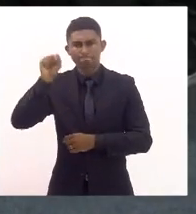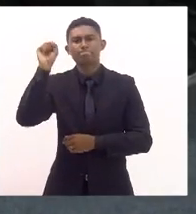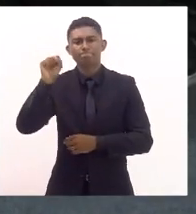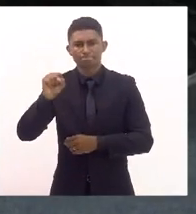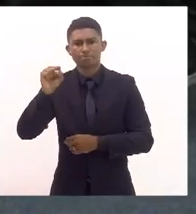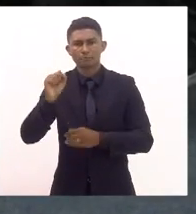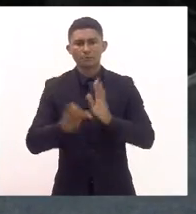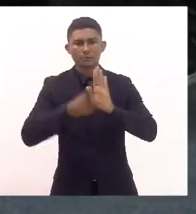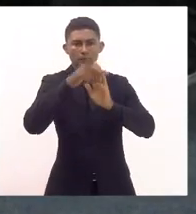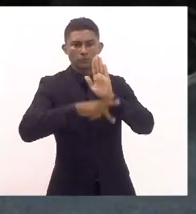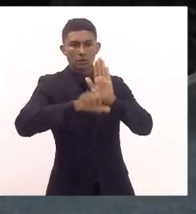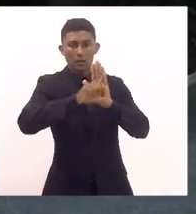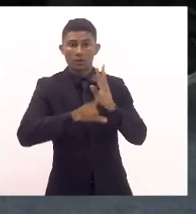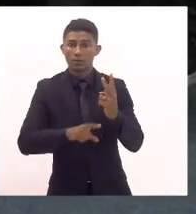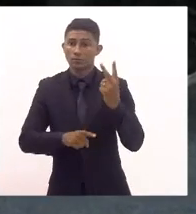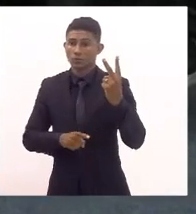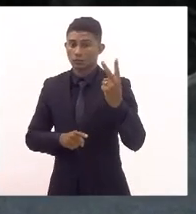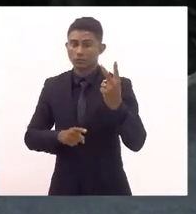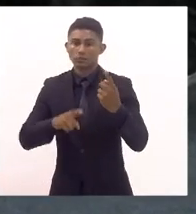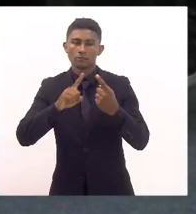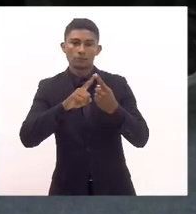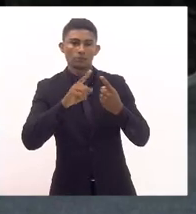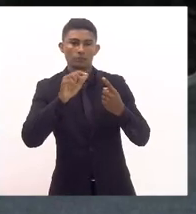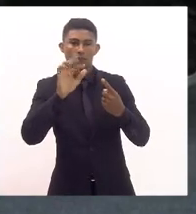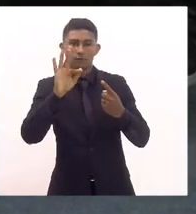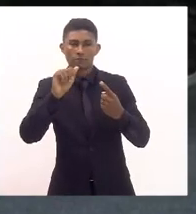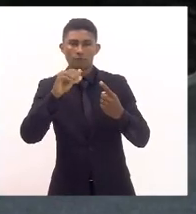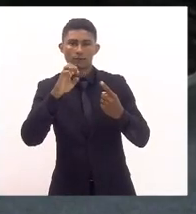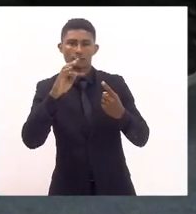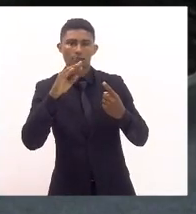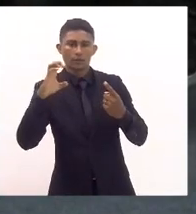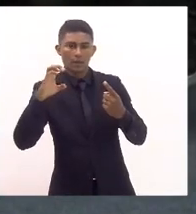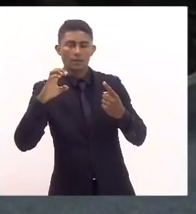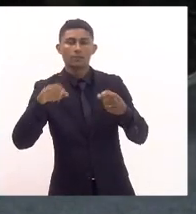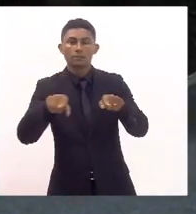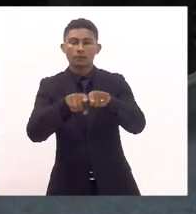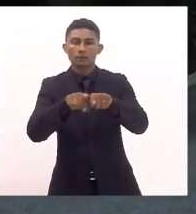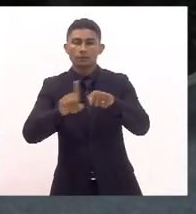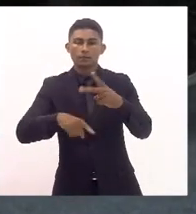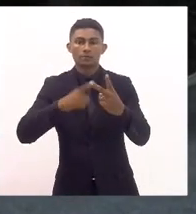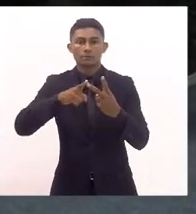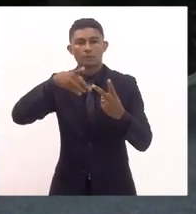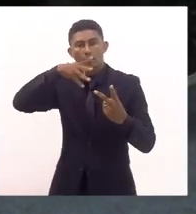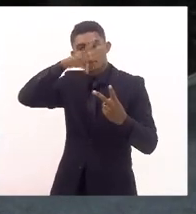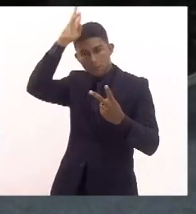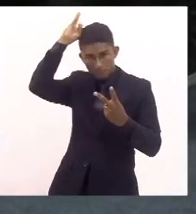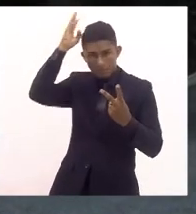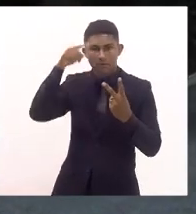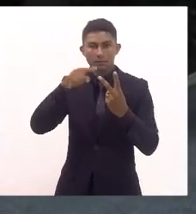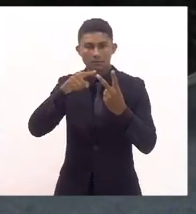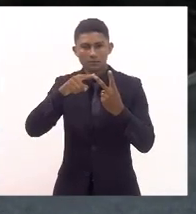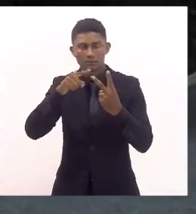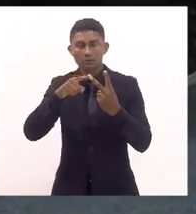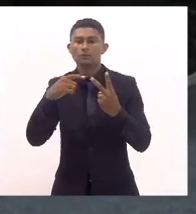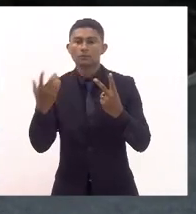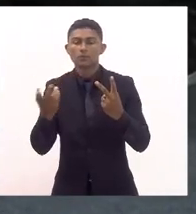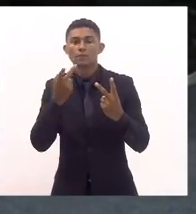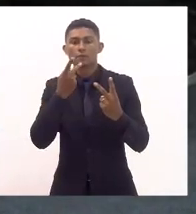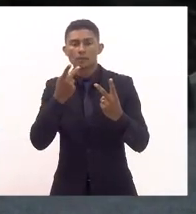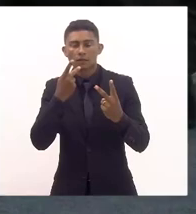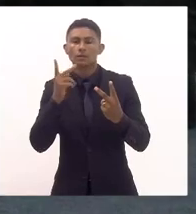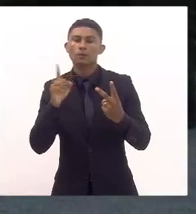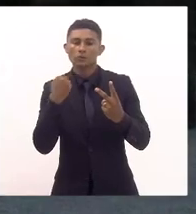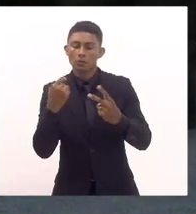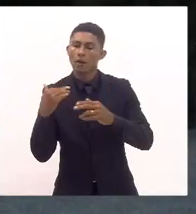aos dois projetos de lei da fetec e dos corpo bombeiros 2012 e dizer que foi um pequeno